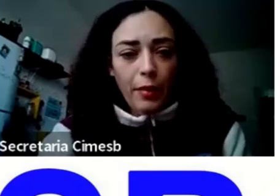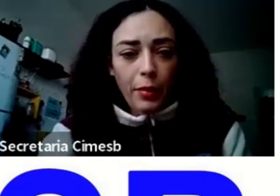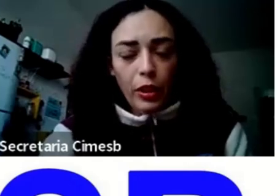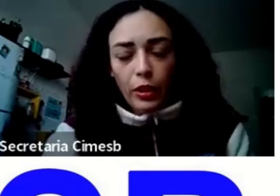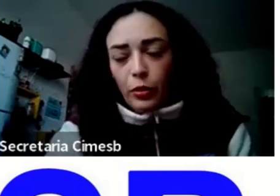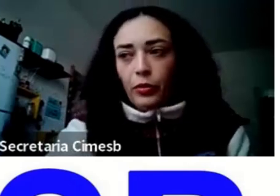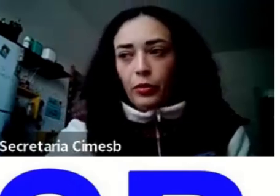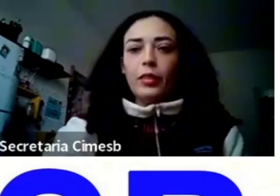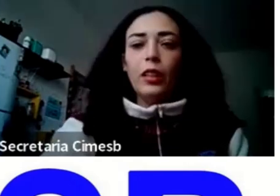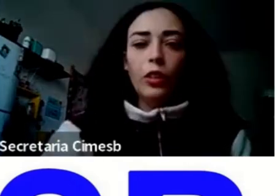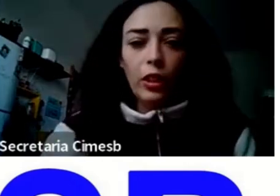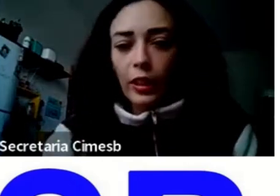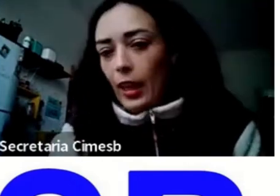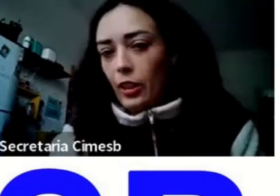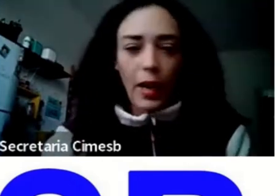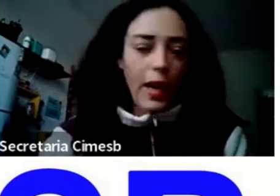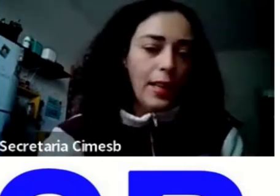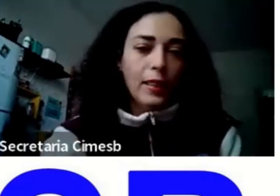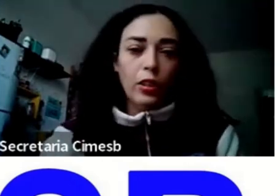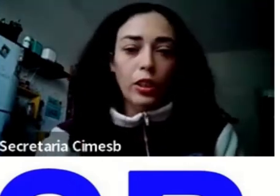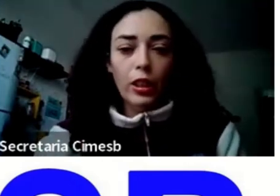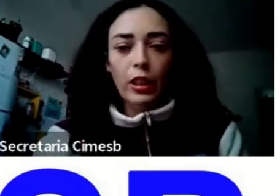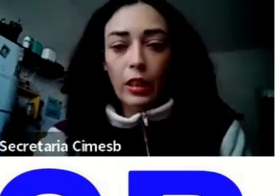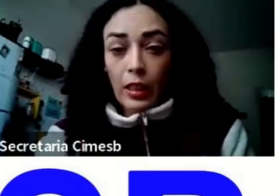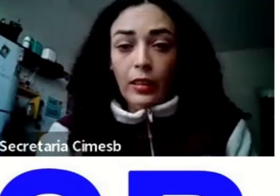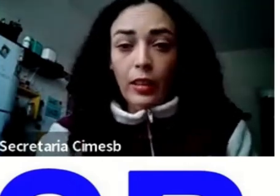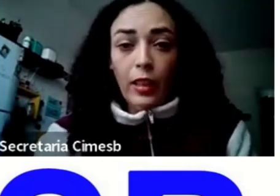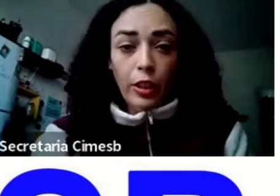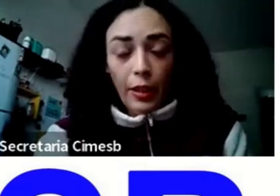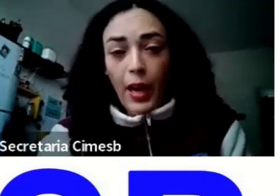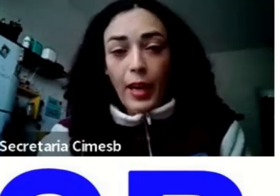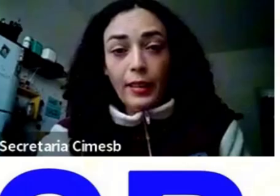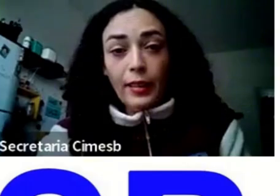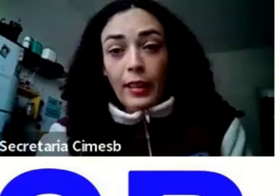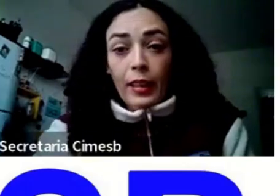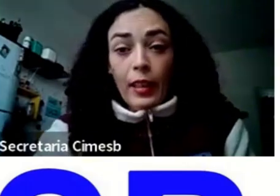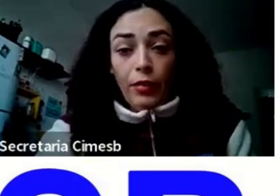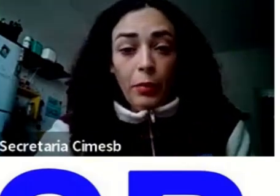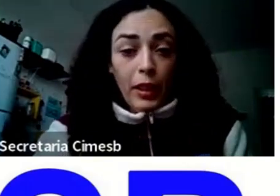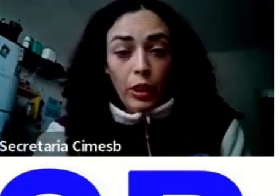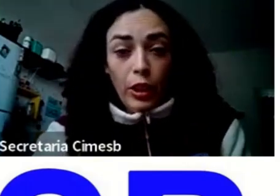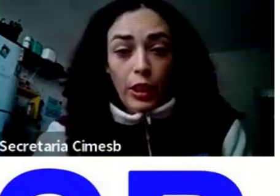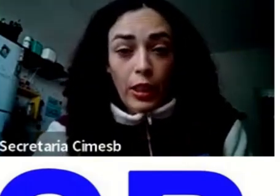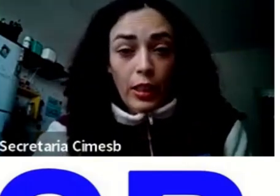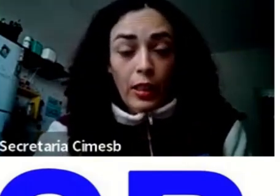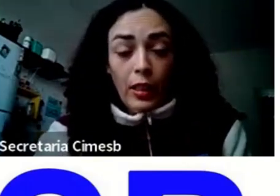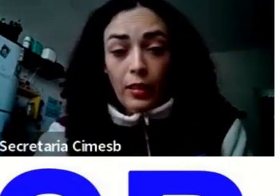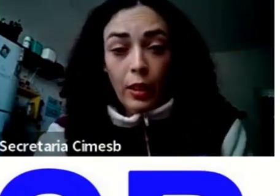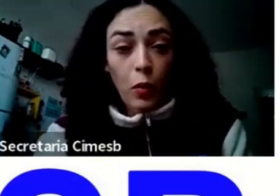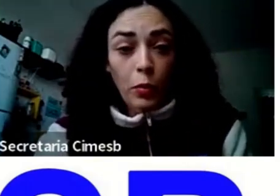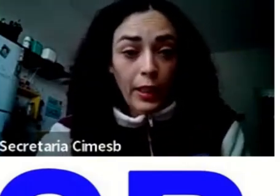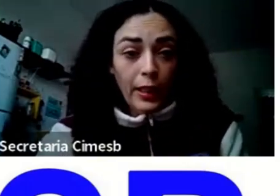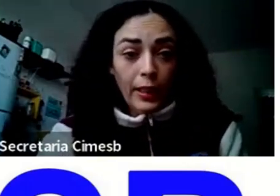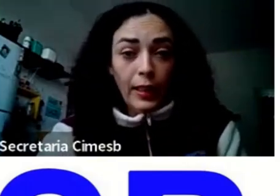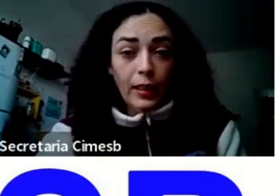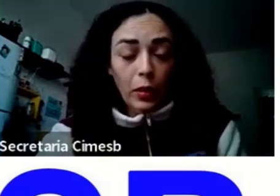sociedade ela vem pedindo que a gente interaja mais, que a gente se dedique mais da forma que a gente